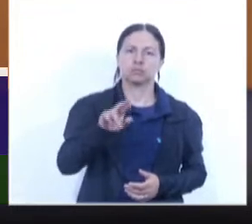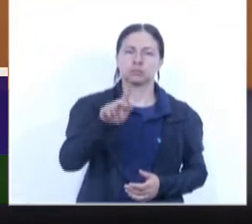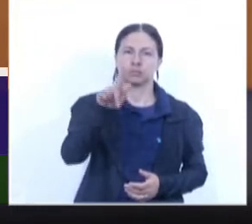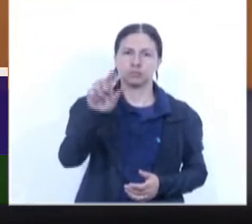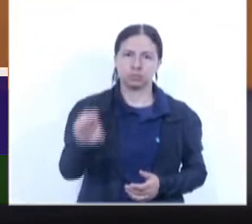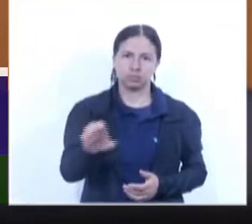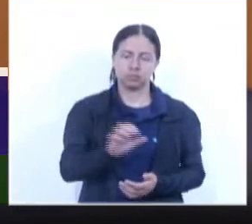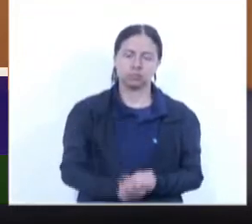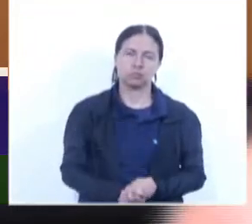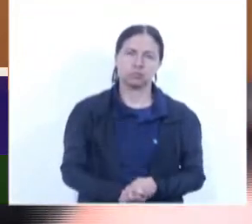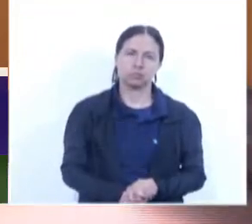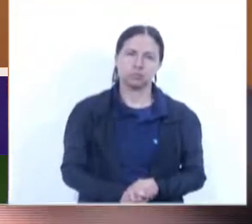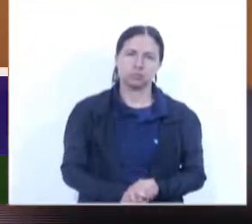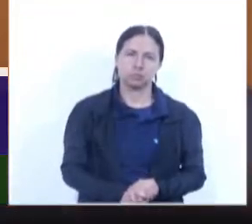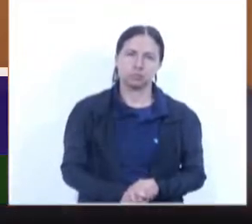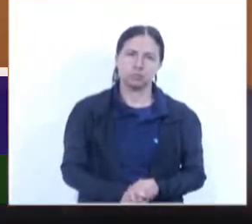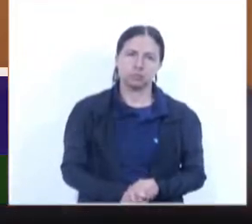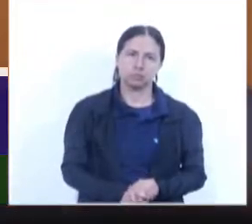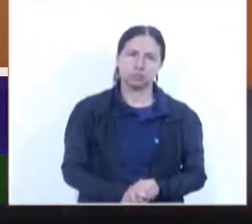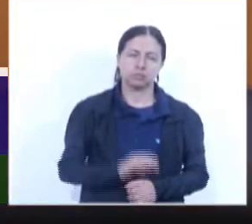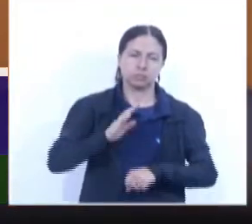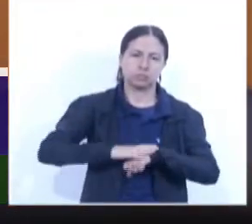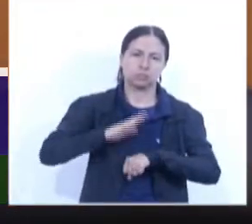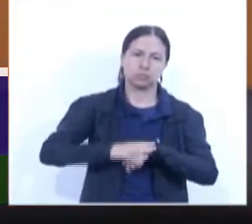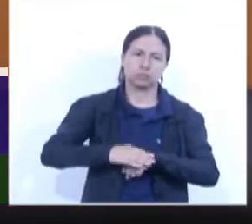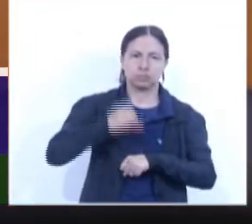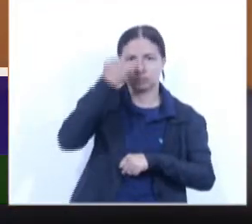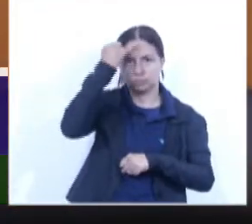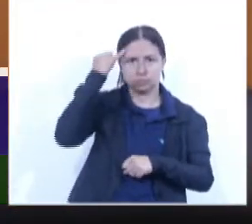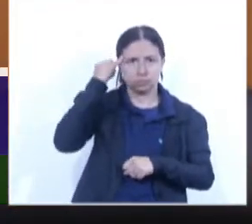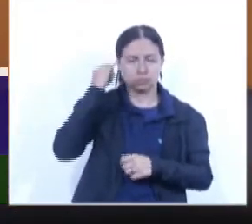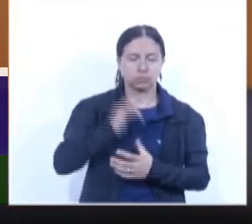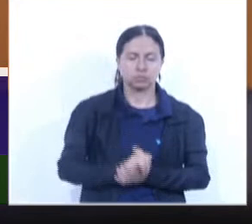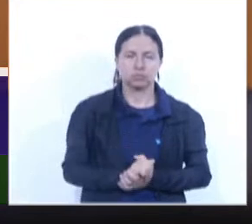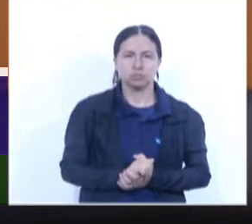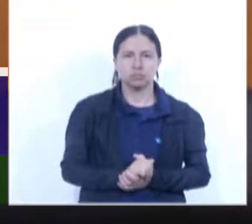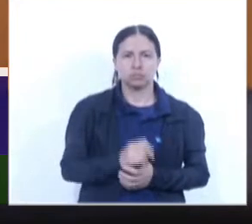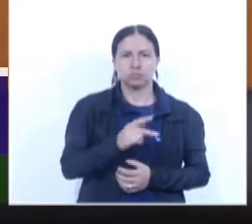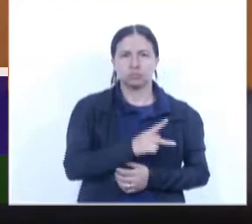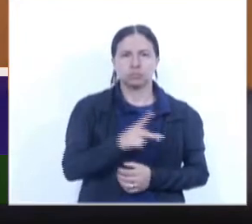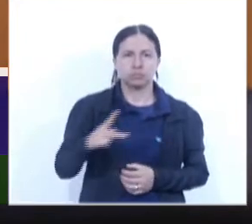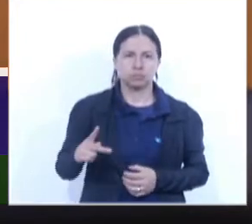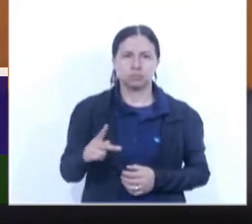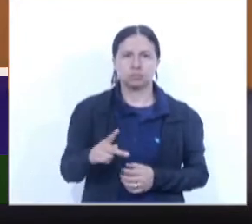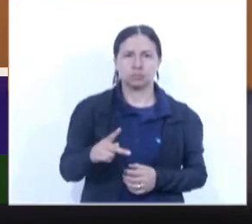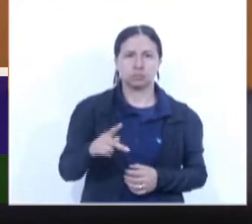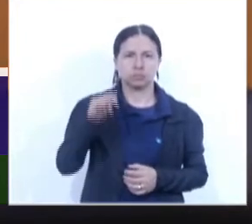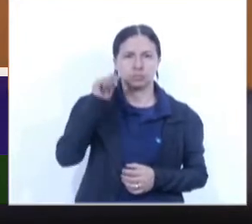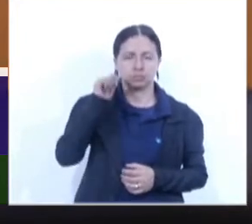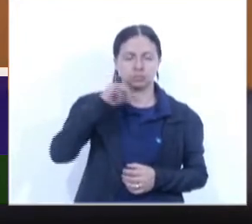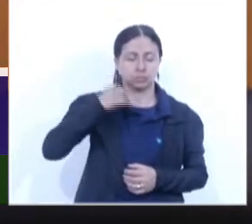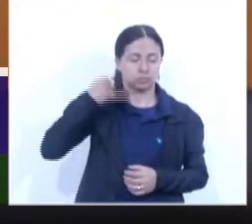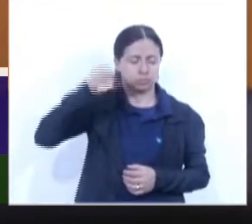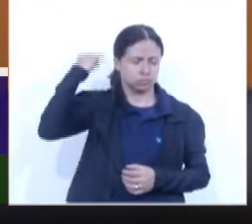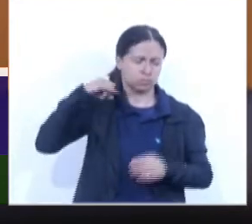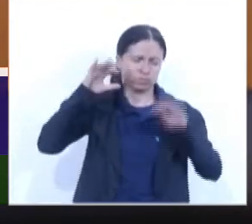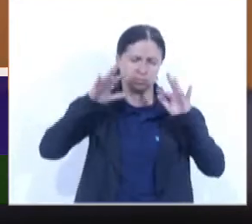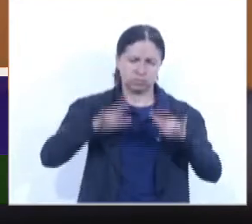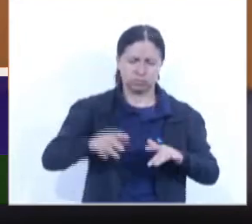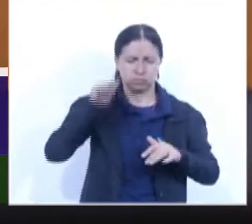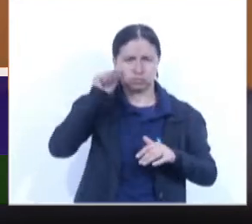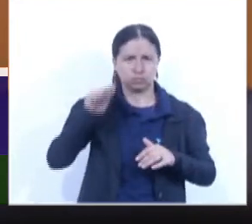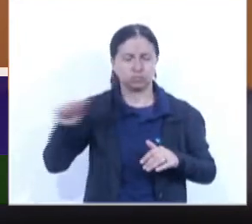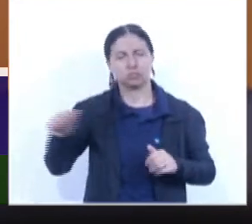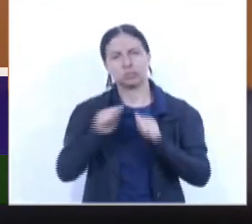Lima Vereador autor Ivan Nunes Presidente Vereador Jair Ferraz relator Vereador abater